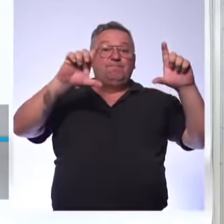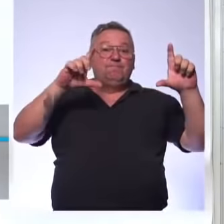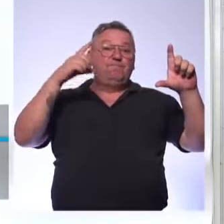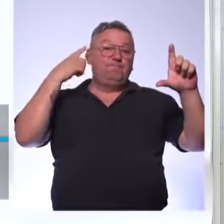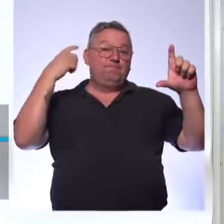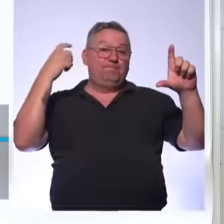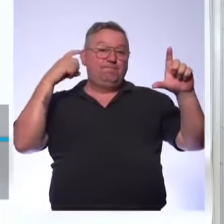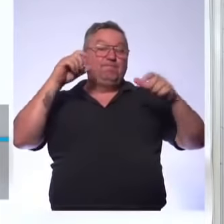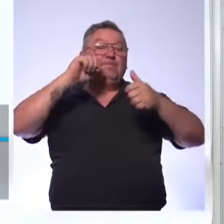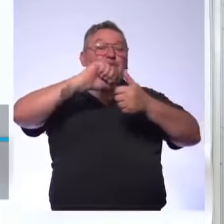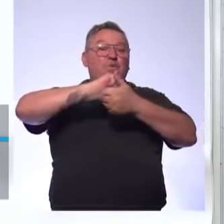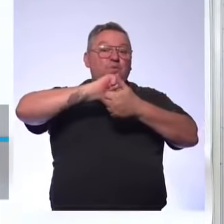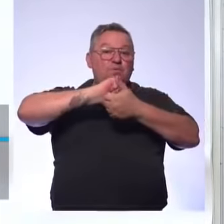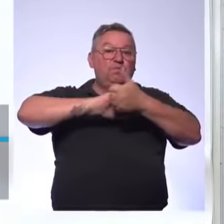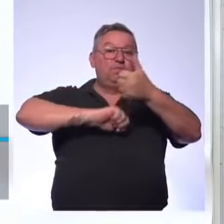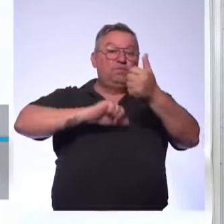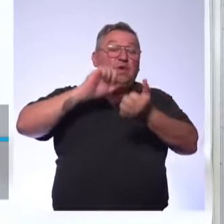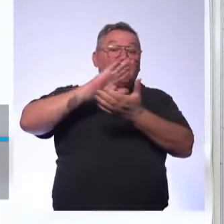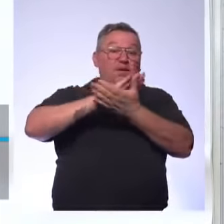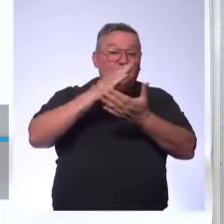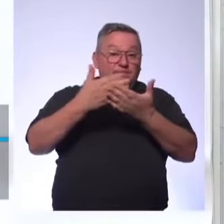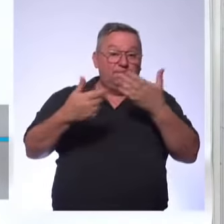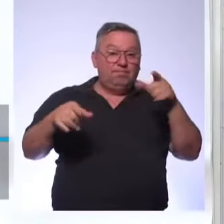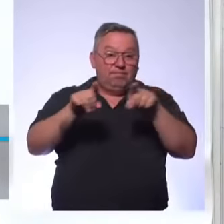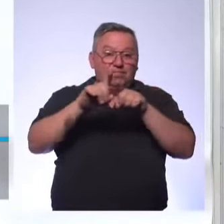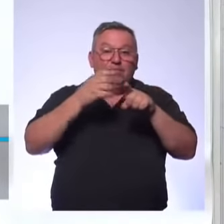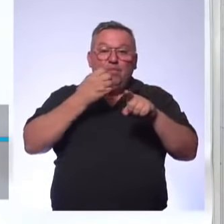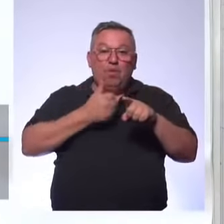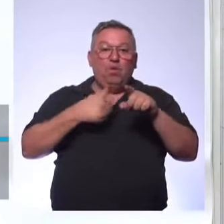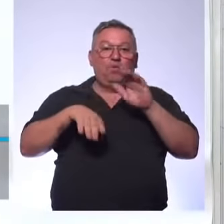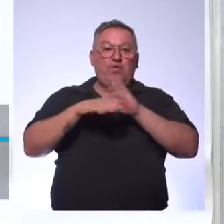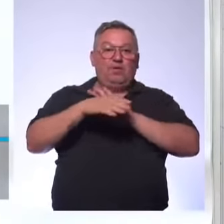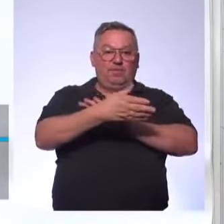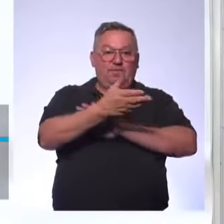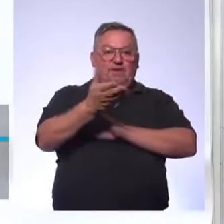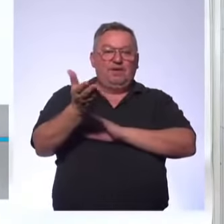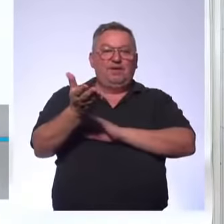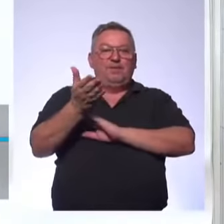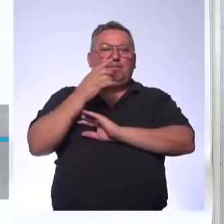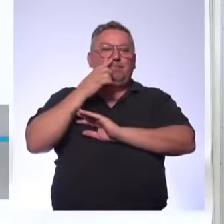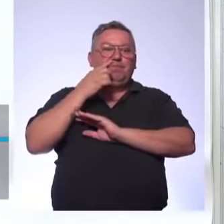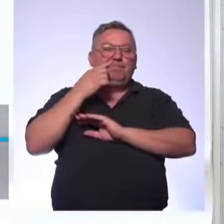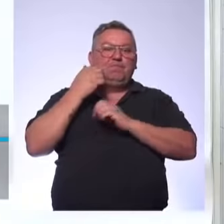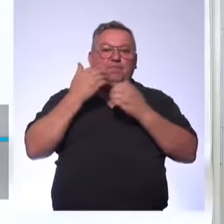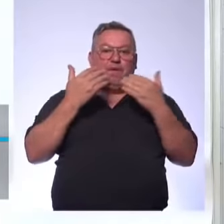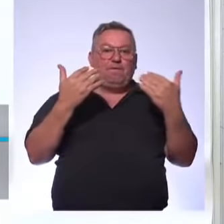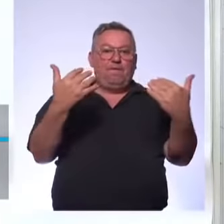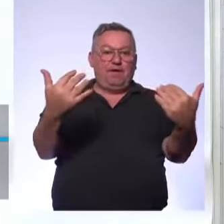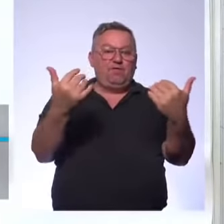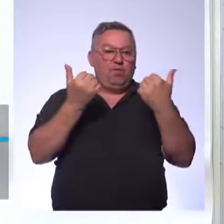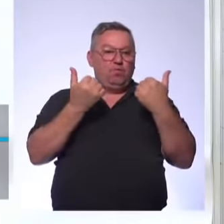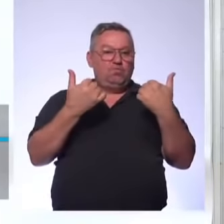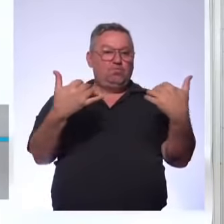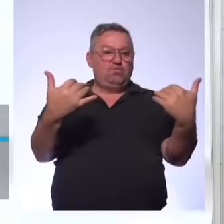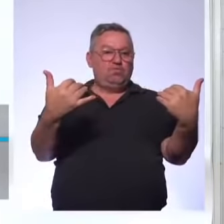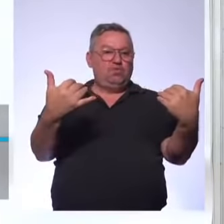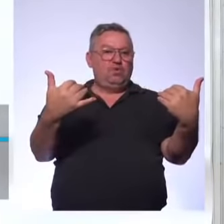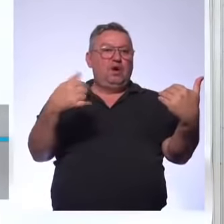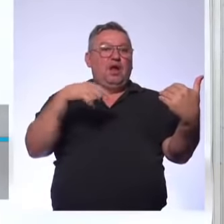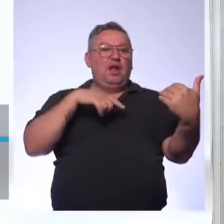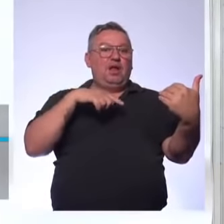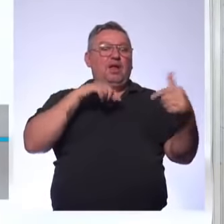som e a nossa qualidade cheguem até vocês, tá? Então, aqui na nossa frente, tem toda uma equipe trabalhando. E